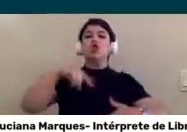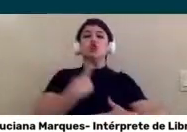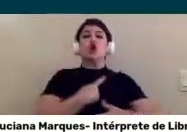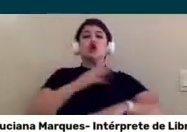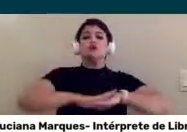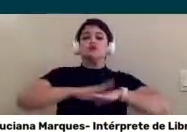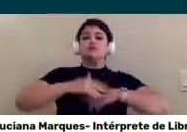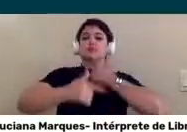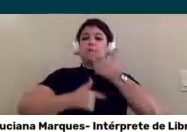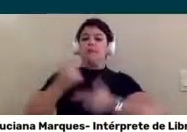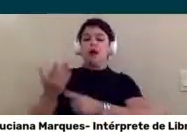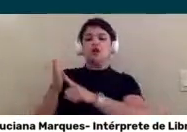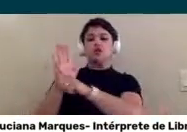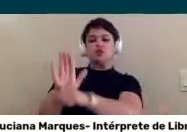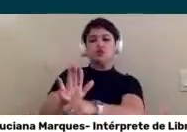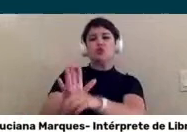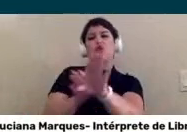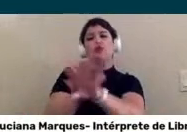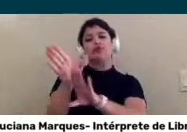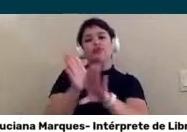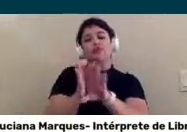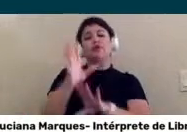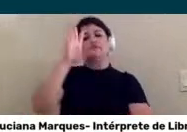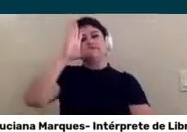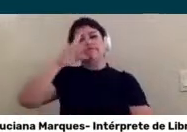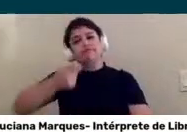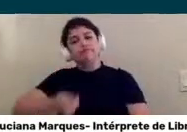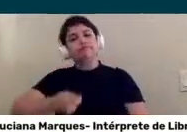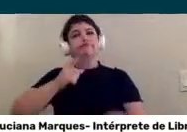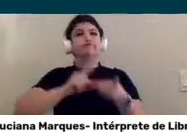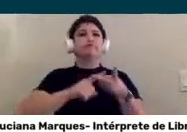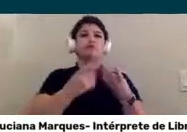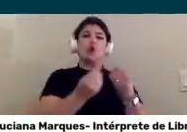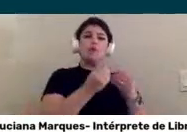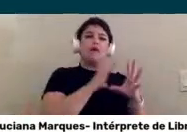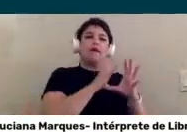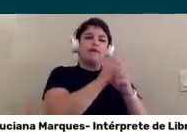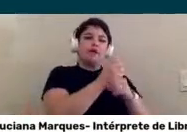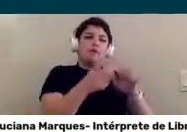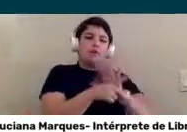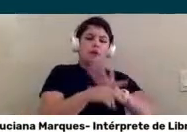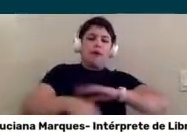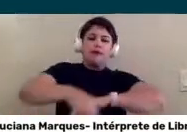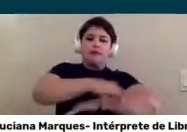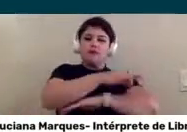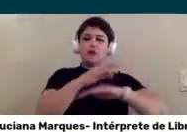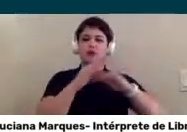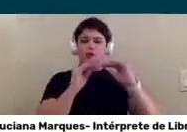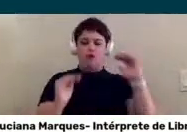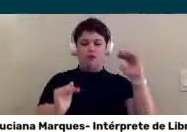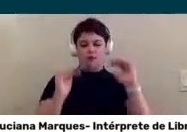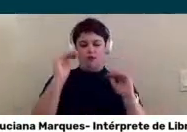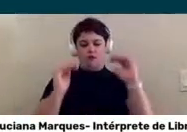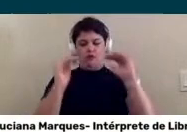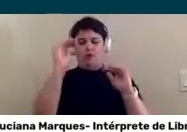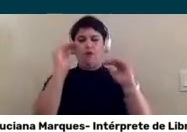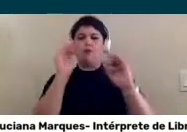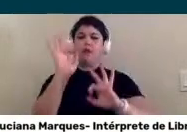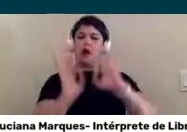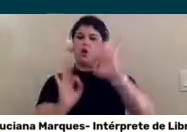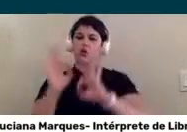poder fornecer, consultoria numa decisão, a revisão de uma arquitetura, né, um pareamento para a construção de algum